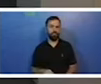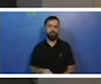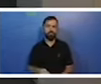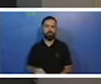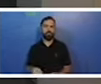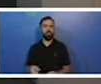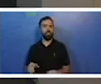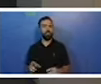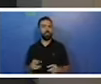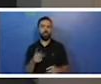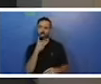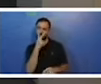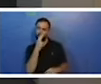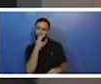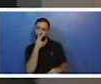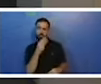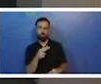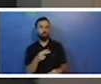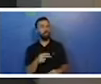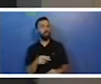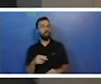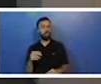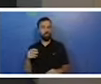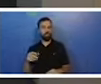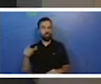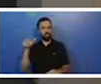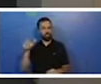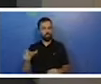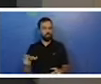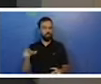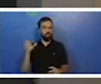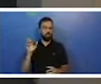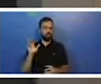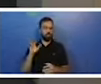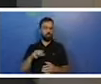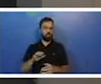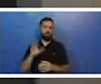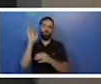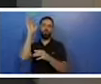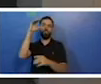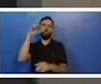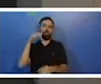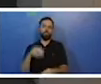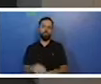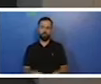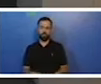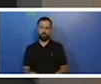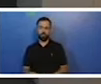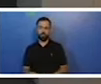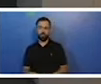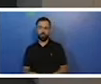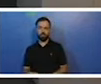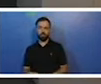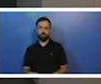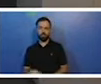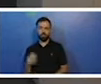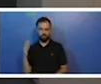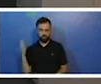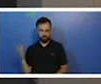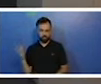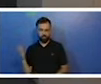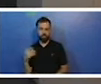que imitam os jogadores de basquete tudo bem Então esse é o nosso objetivo no jogo da aula